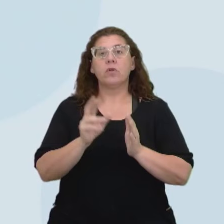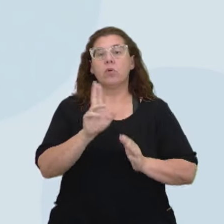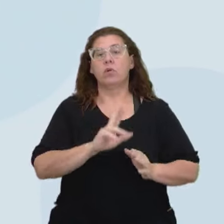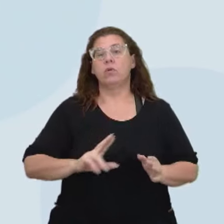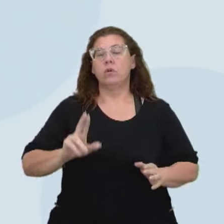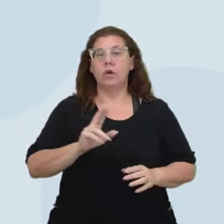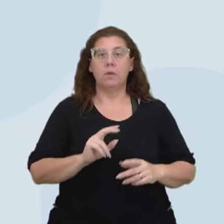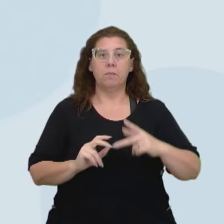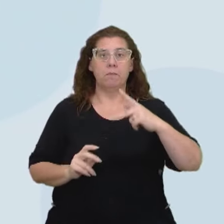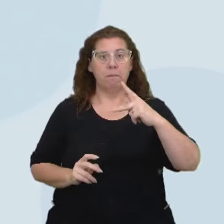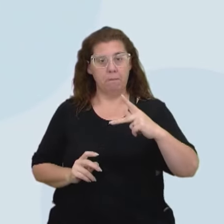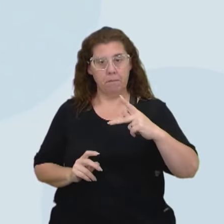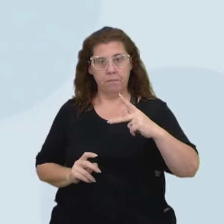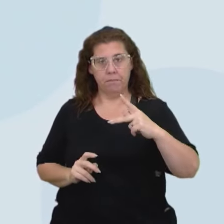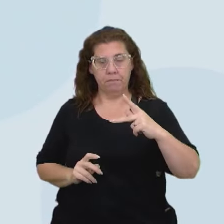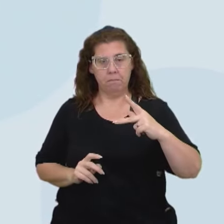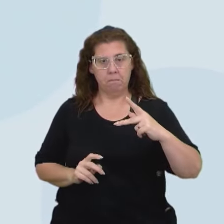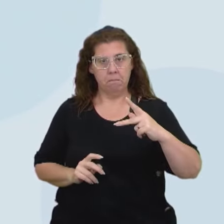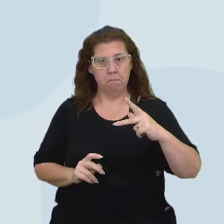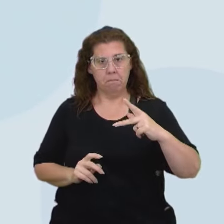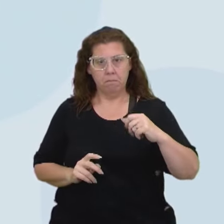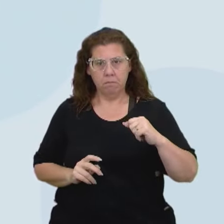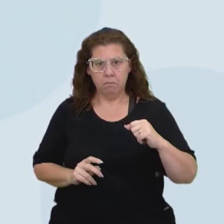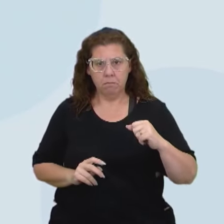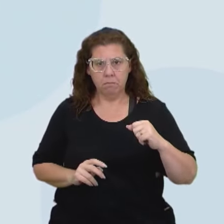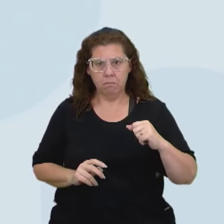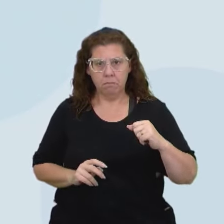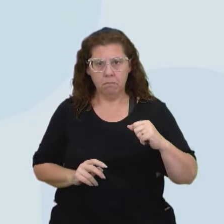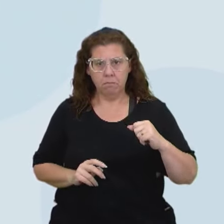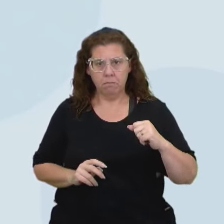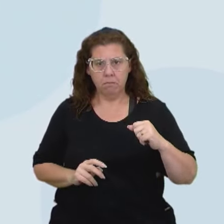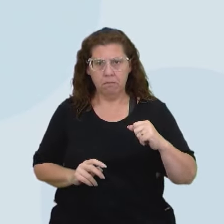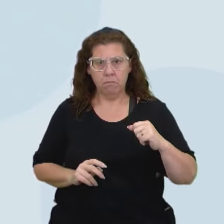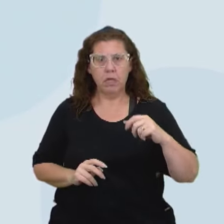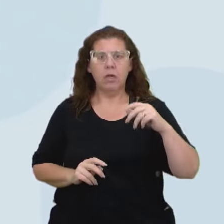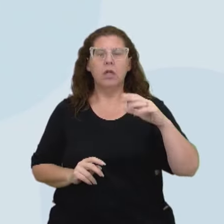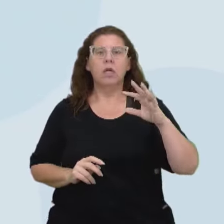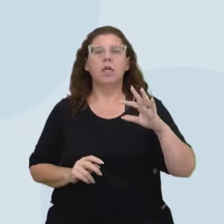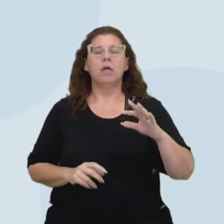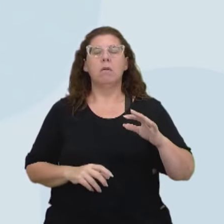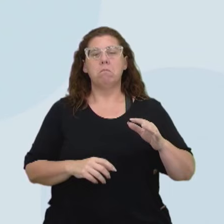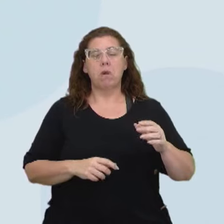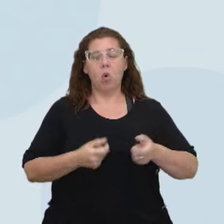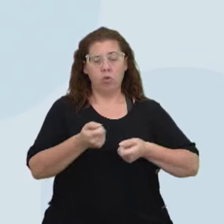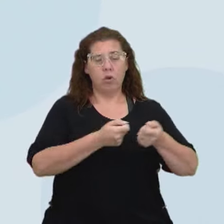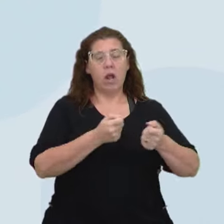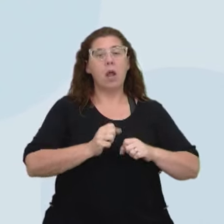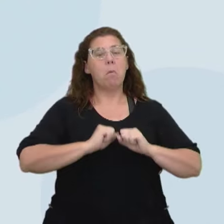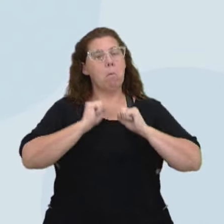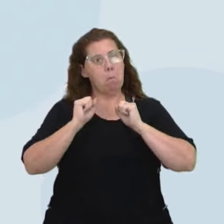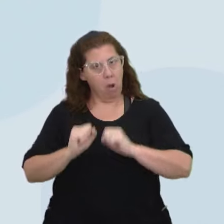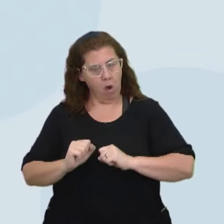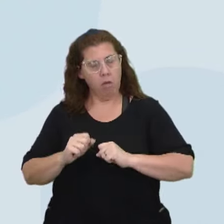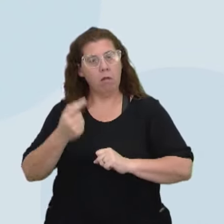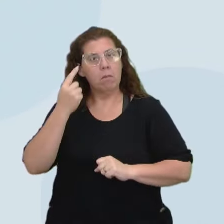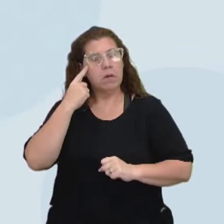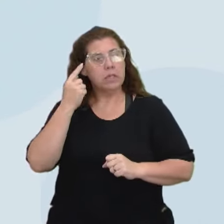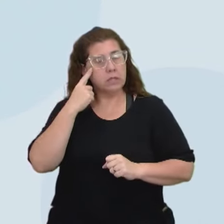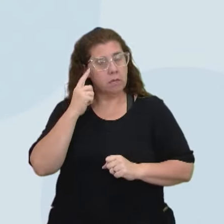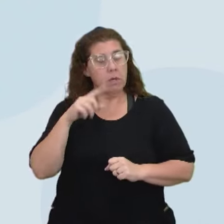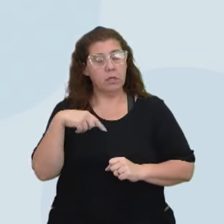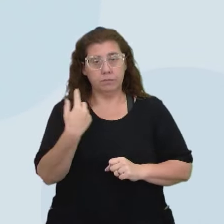palavra deter o poder não é tão adequado assim para o Foucault, mas para esse início, para essa introdução ao pensamento dele,